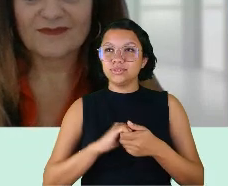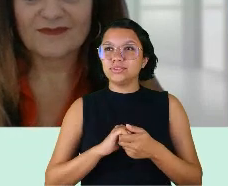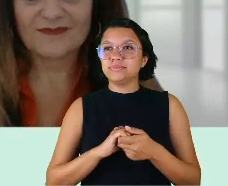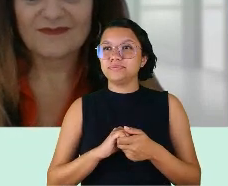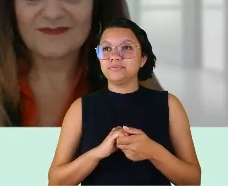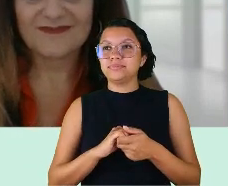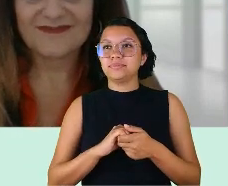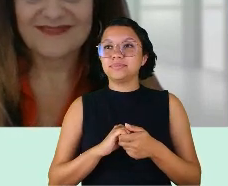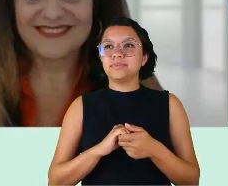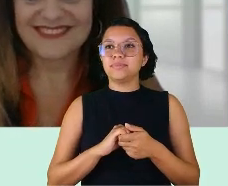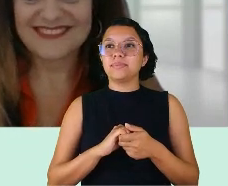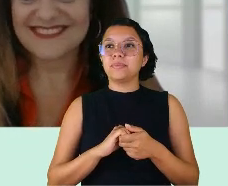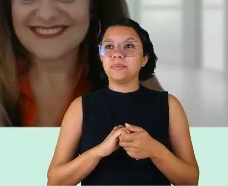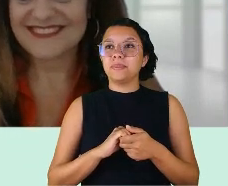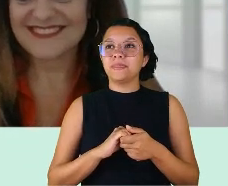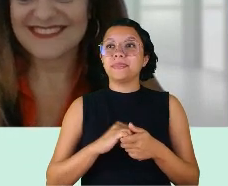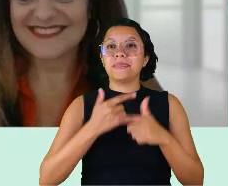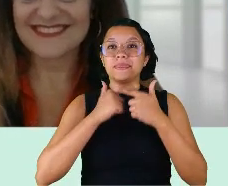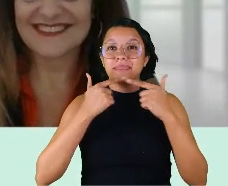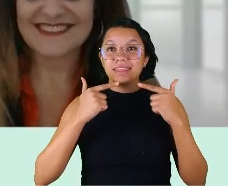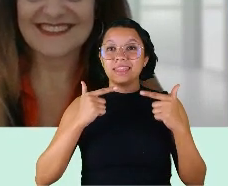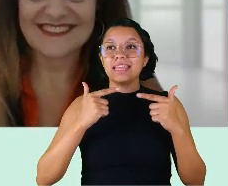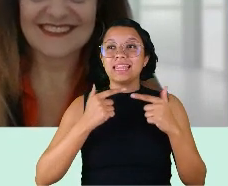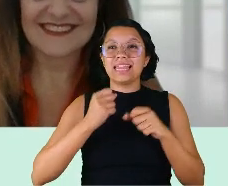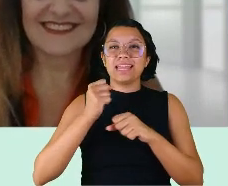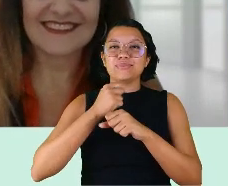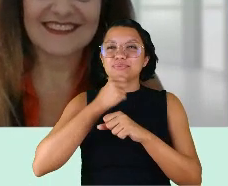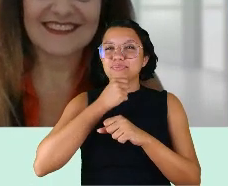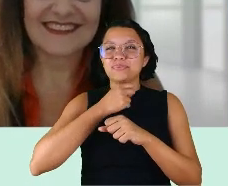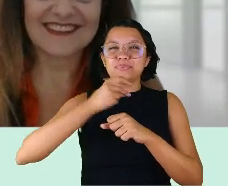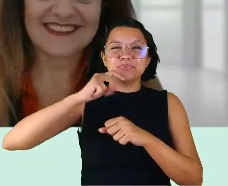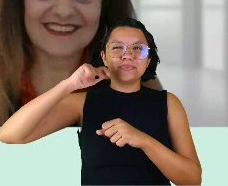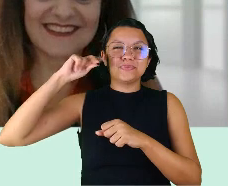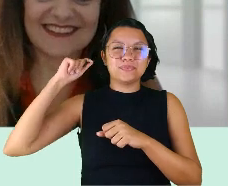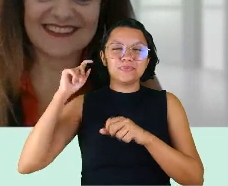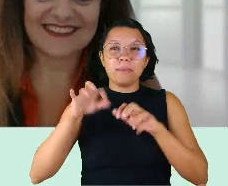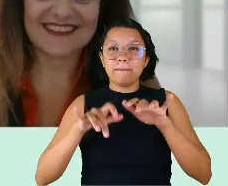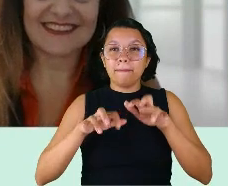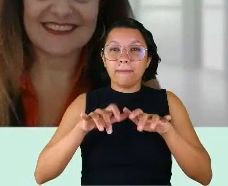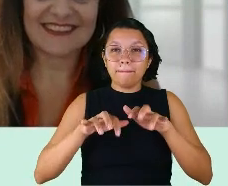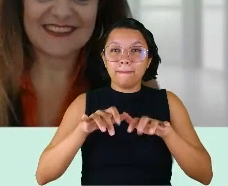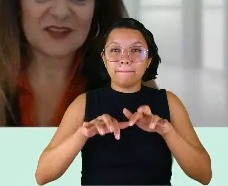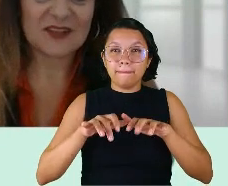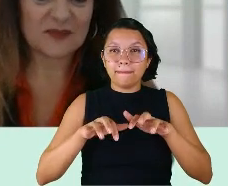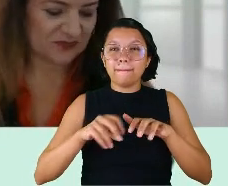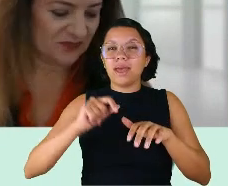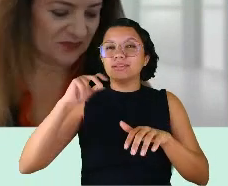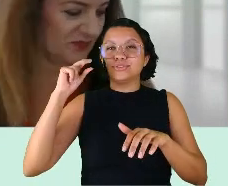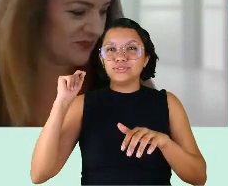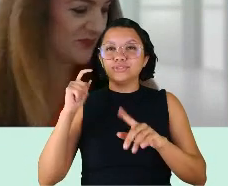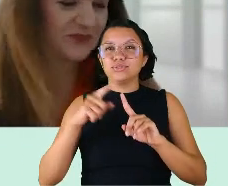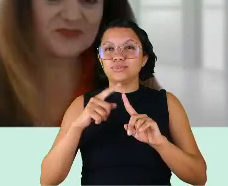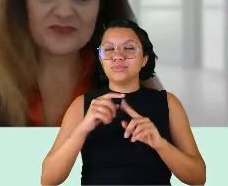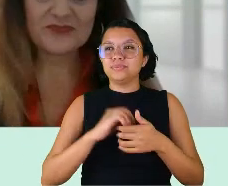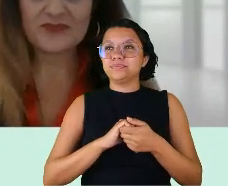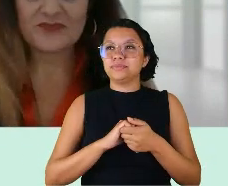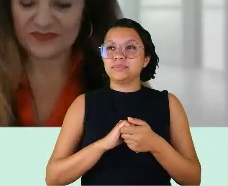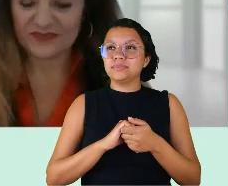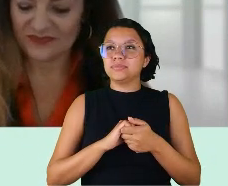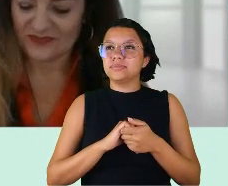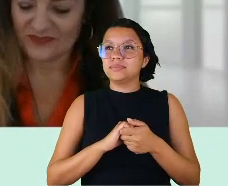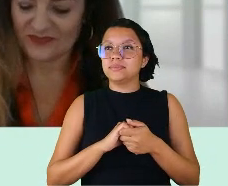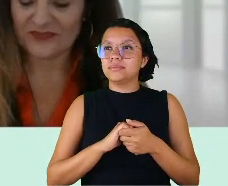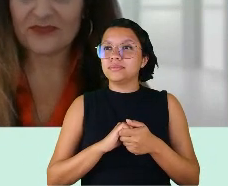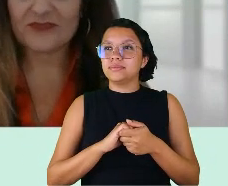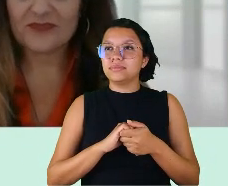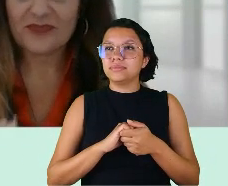já passei com a máquina de escrever elétrica. Não, Marisa, não, mas com certeza. As fichas, você